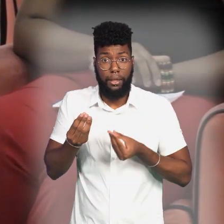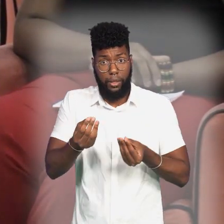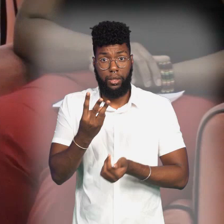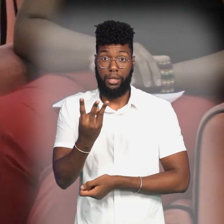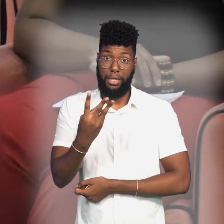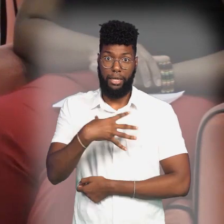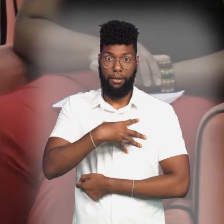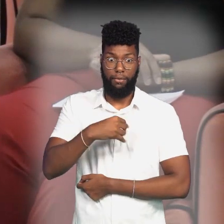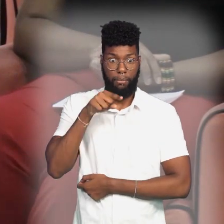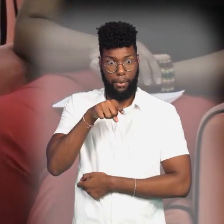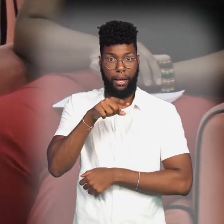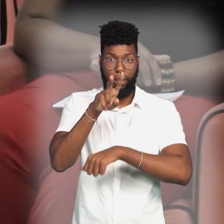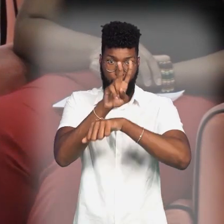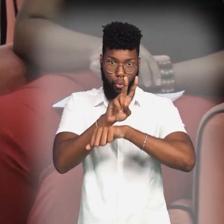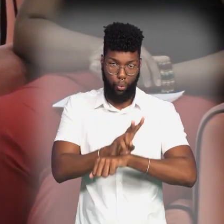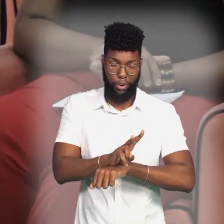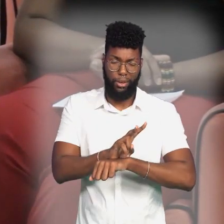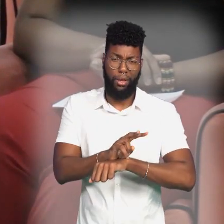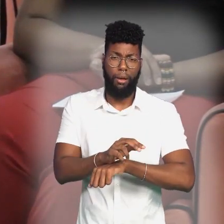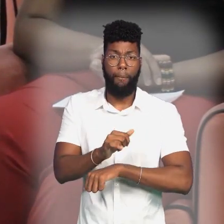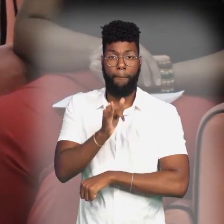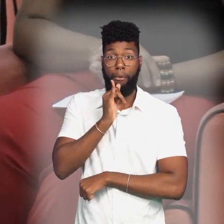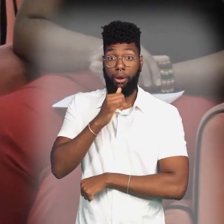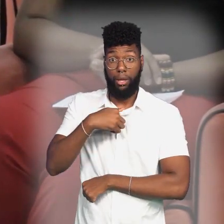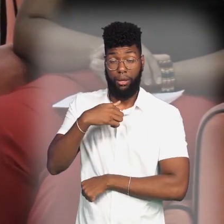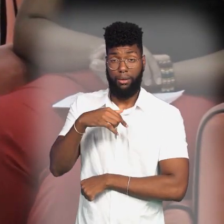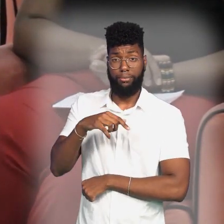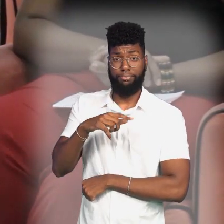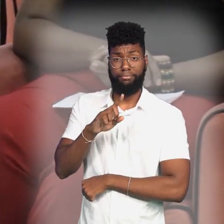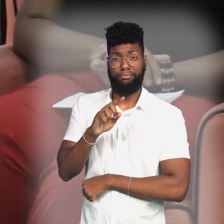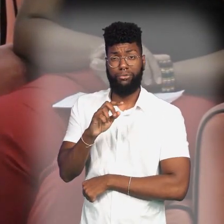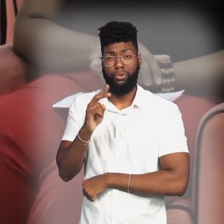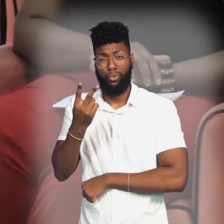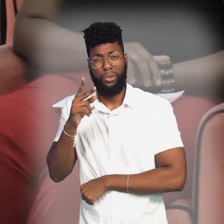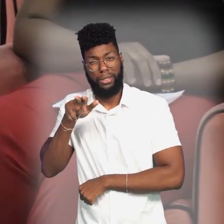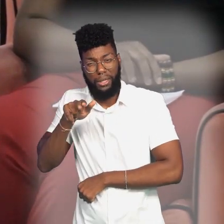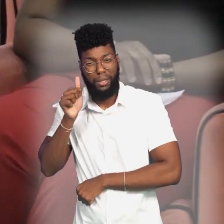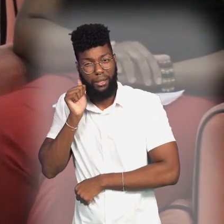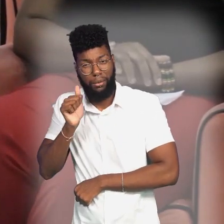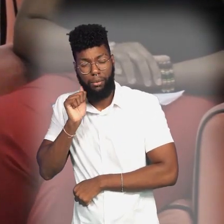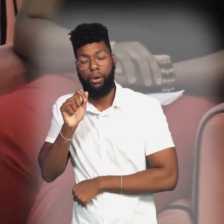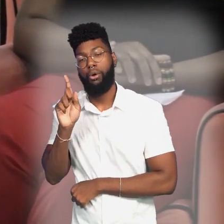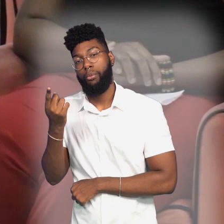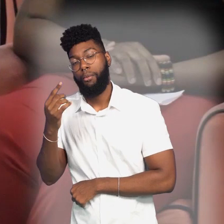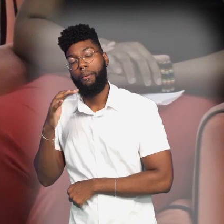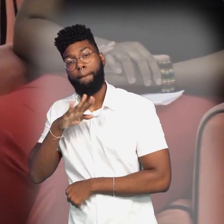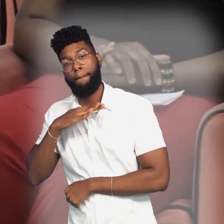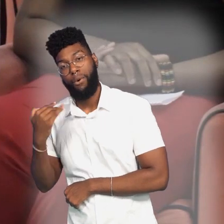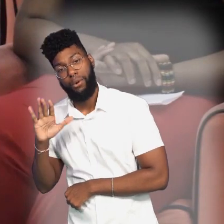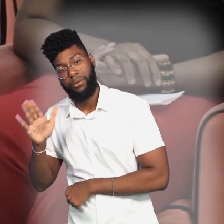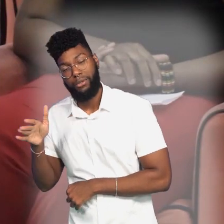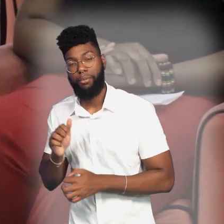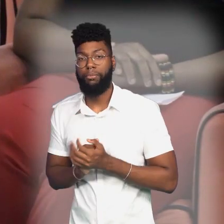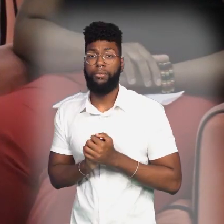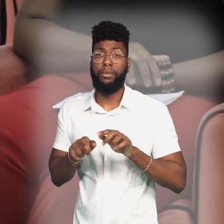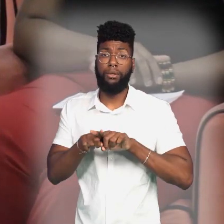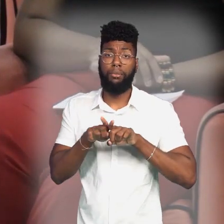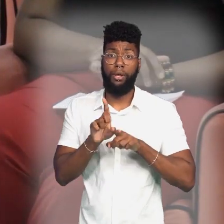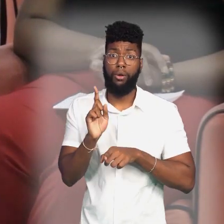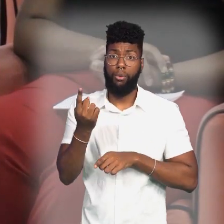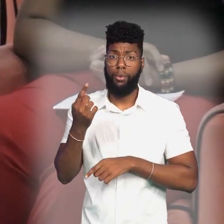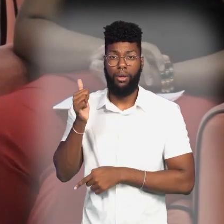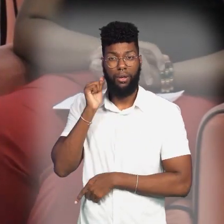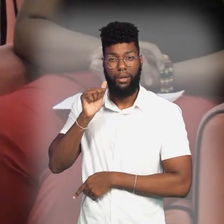criar. Eu tenho 2 irmãs, uma já faleceu, e um irmão que nós não criamos